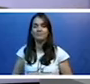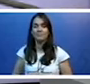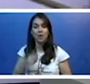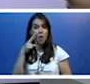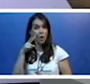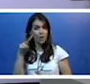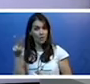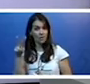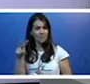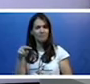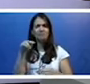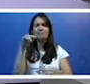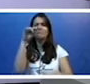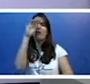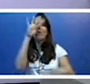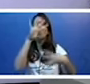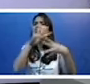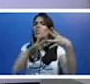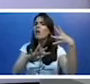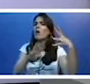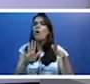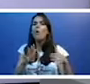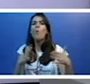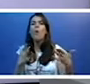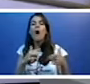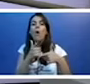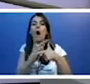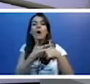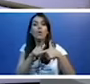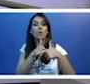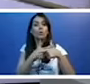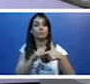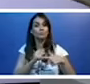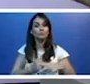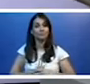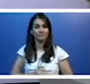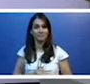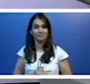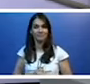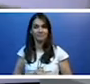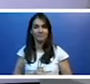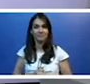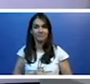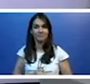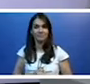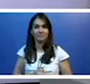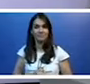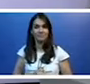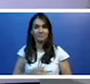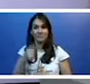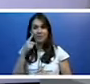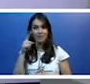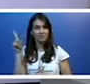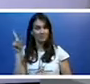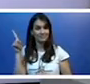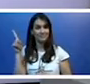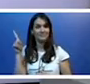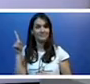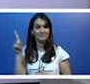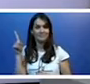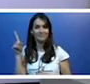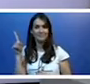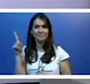então vamos ver qual o ângulo que a tangente a 1,15 eu já vou olhar para o resultado aqui esse aqui ó sim